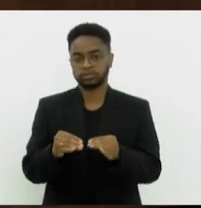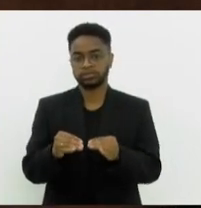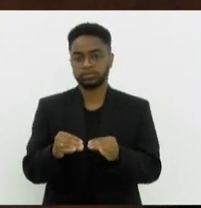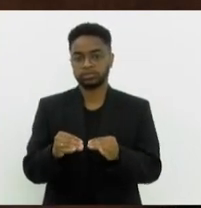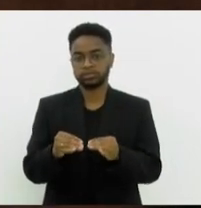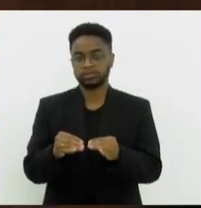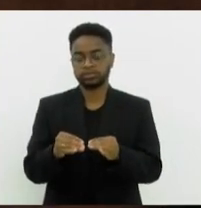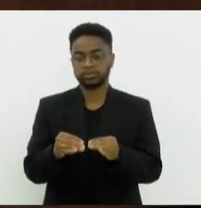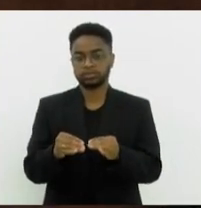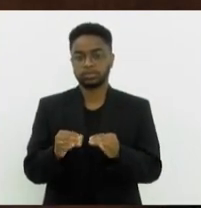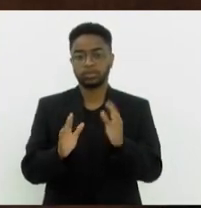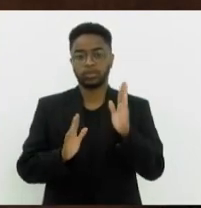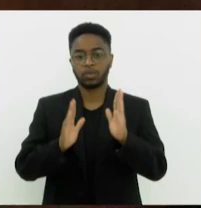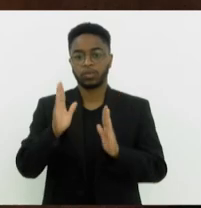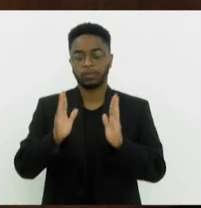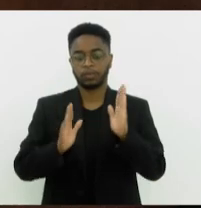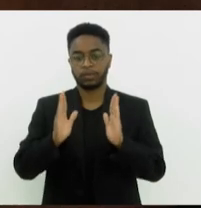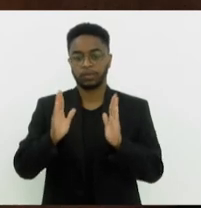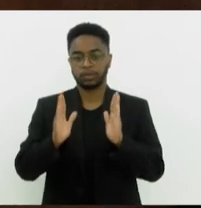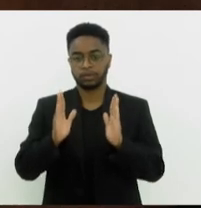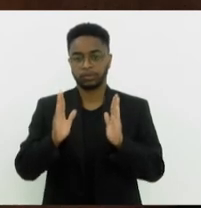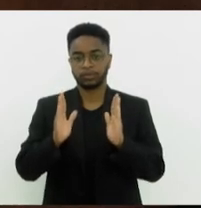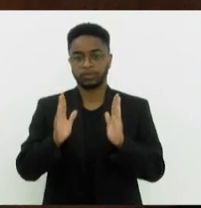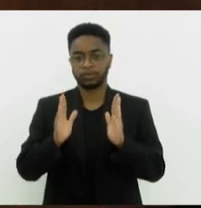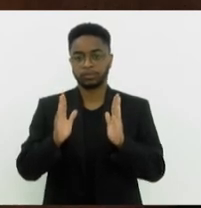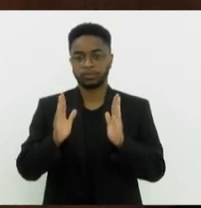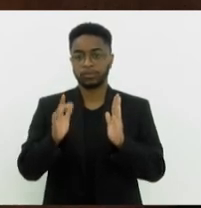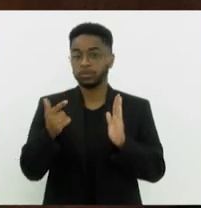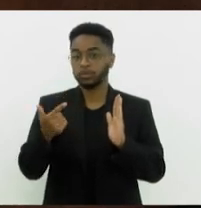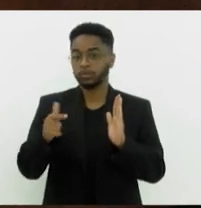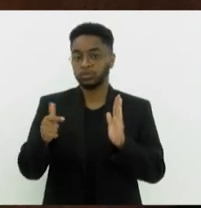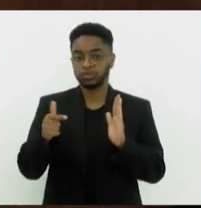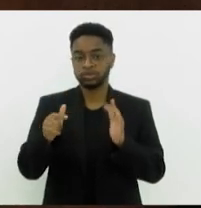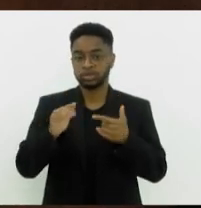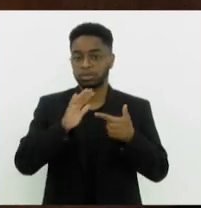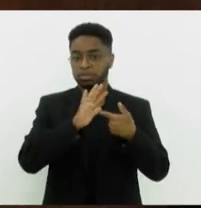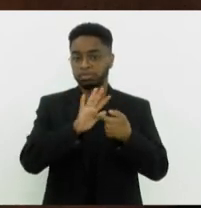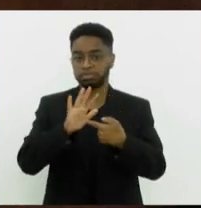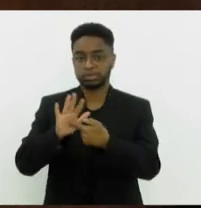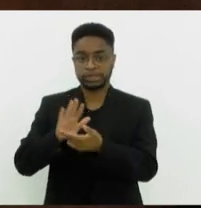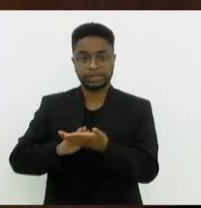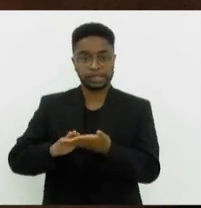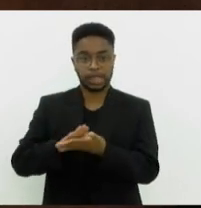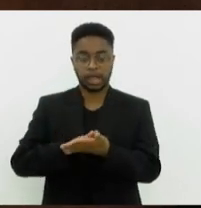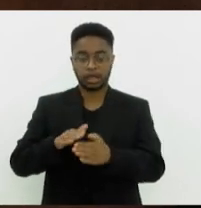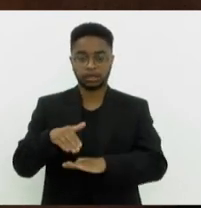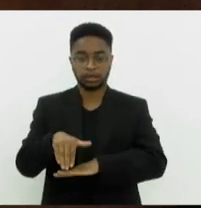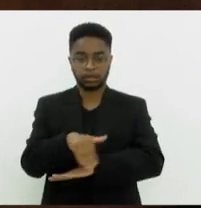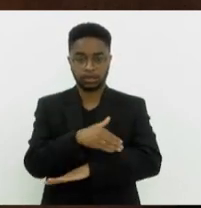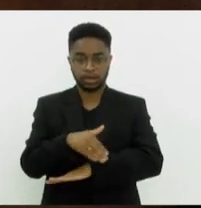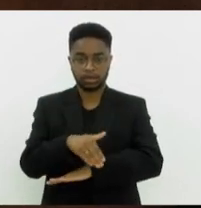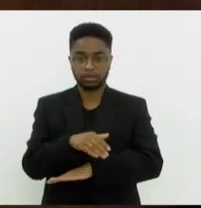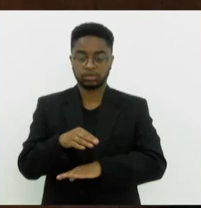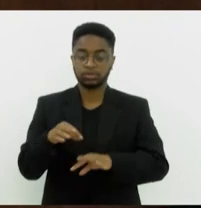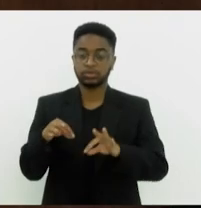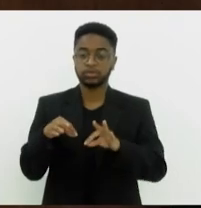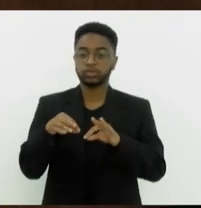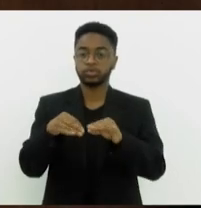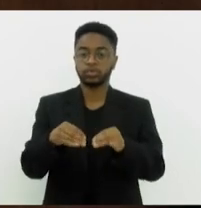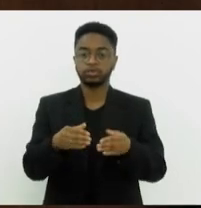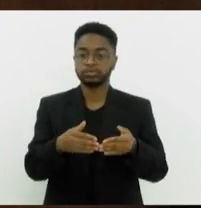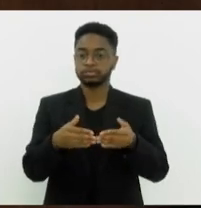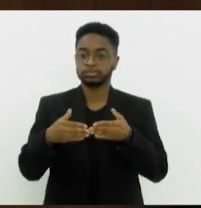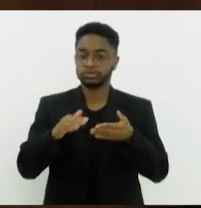executadas num determinado período onde não existia sinalização na via e foram todas sustadas e